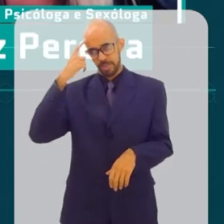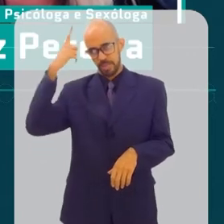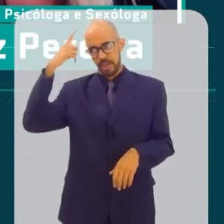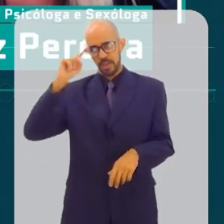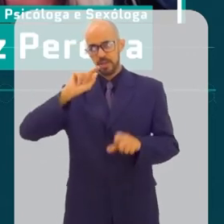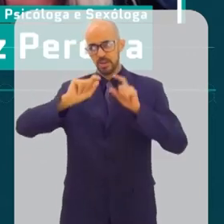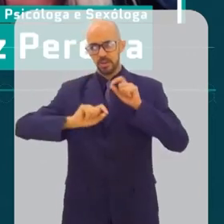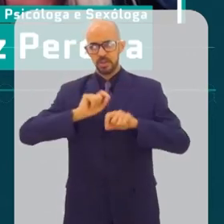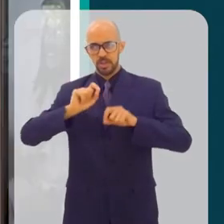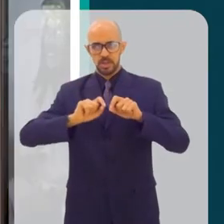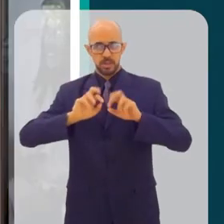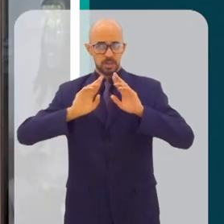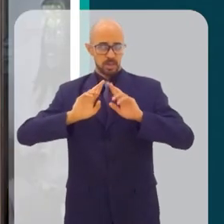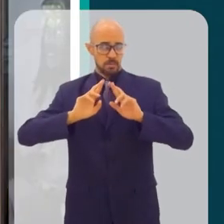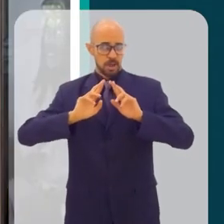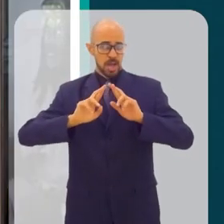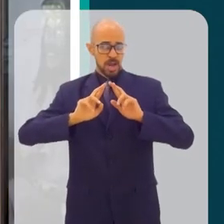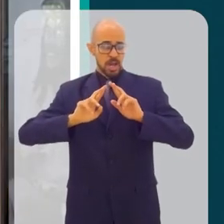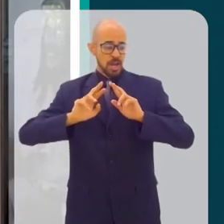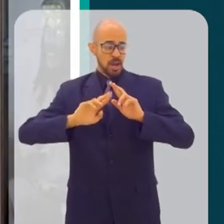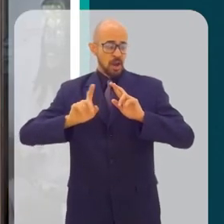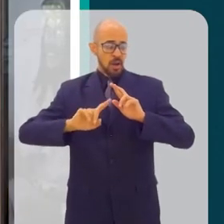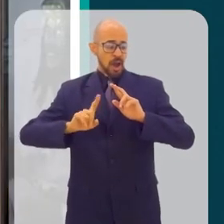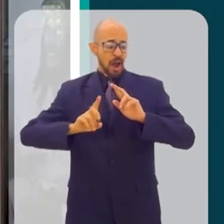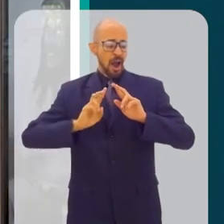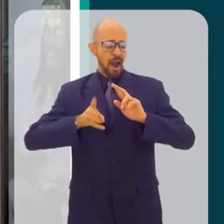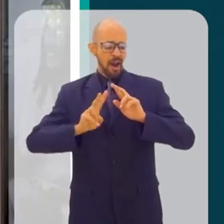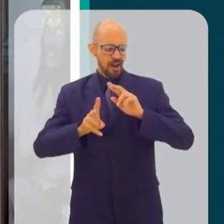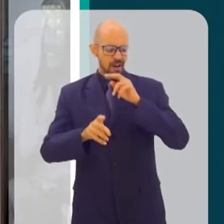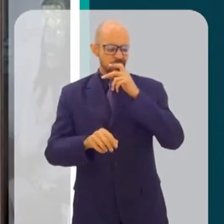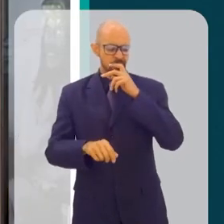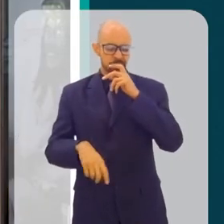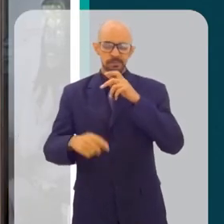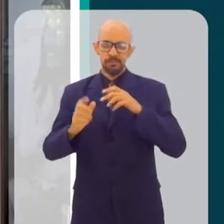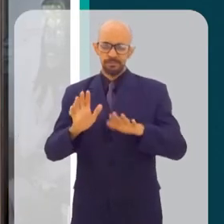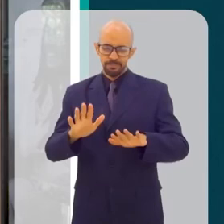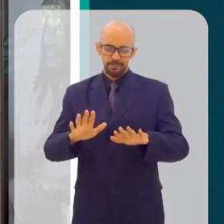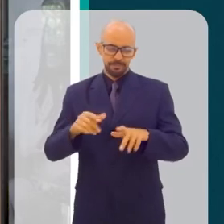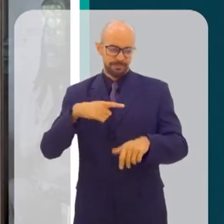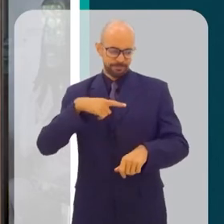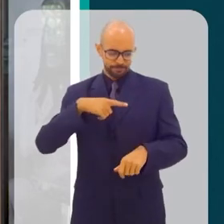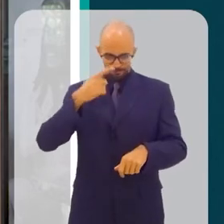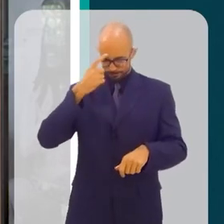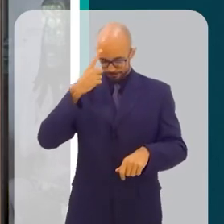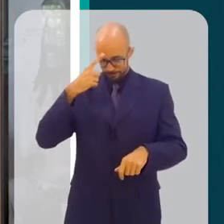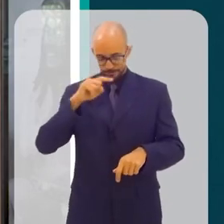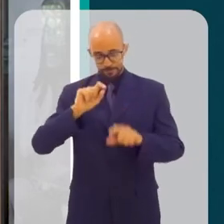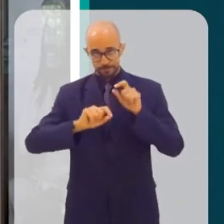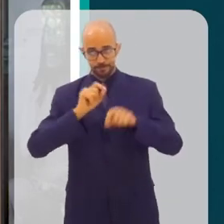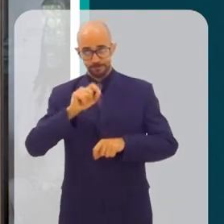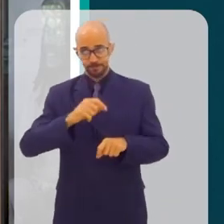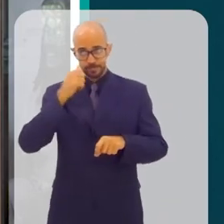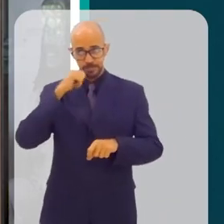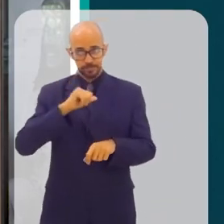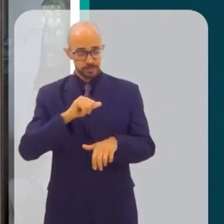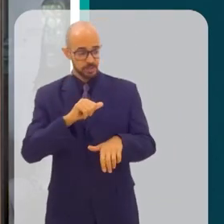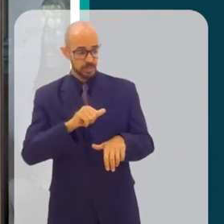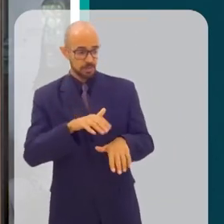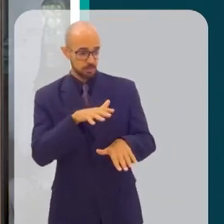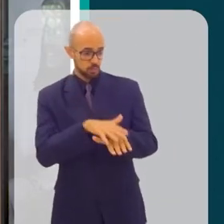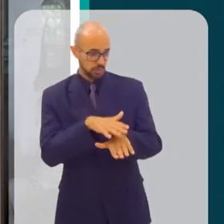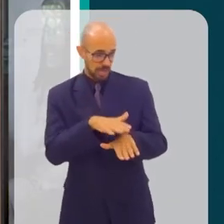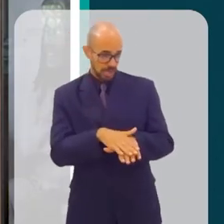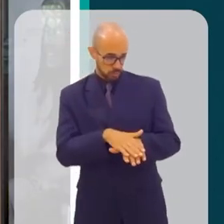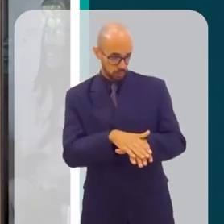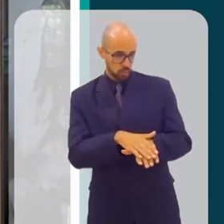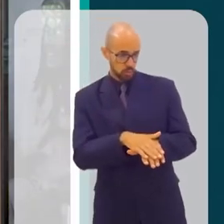Existe uma ideia, eu espero que não seja mais tão comum assim, mas existe uma ideia da mulher para